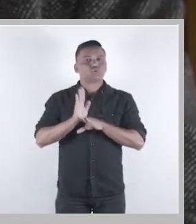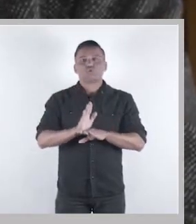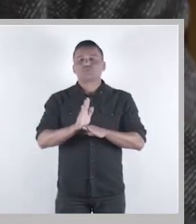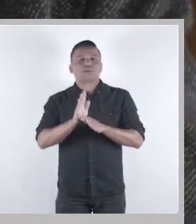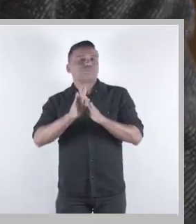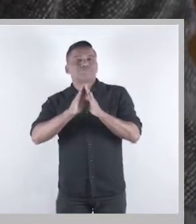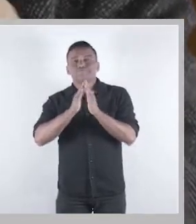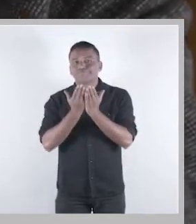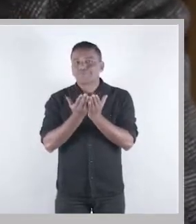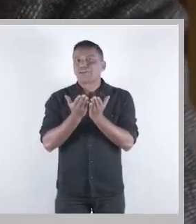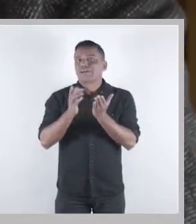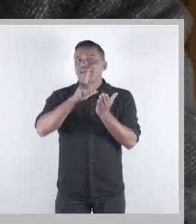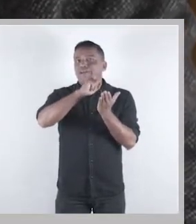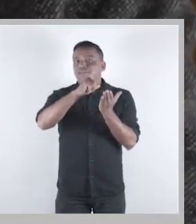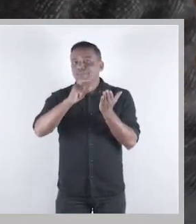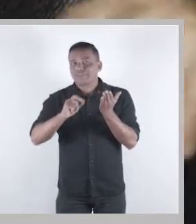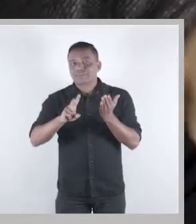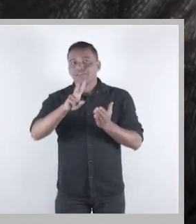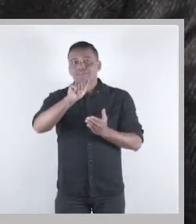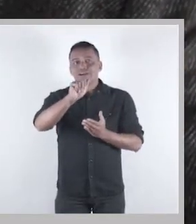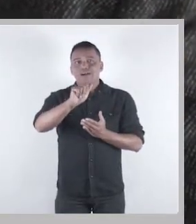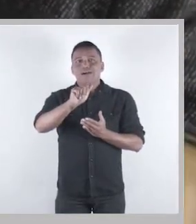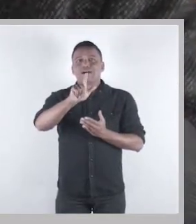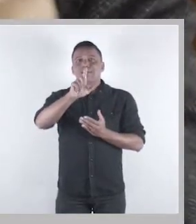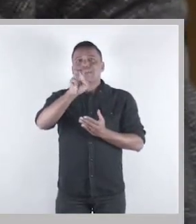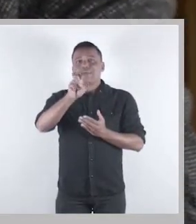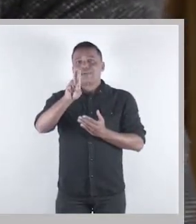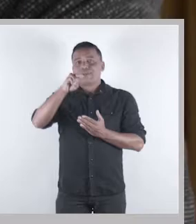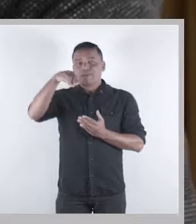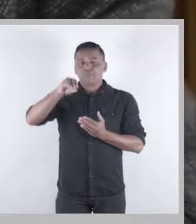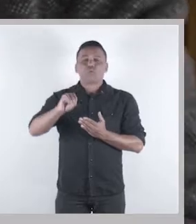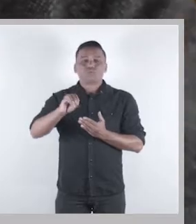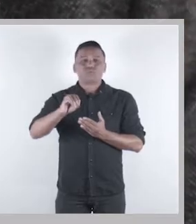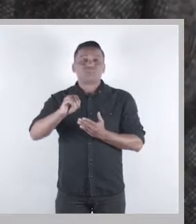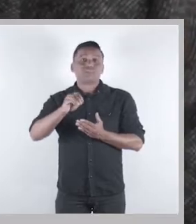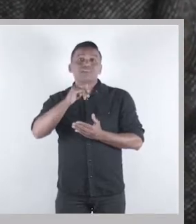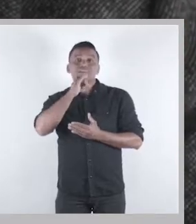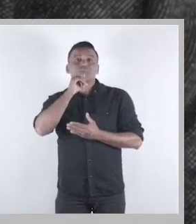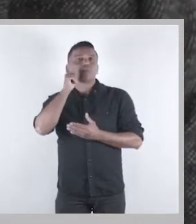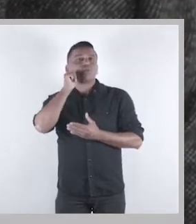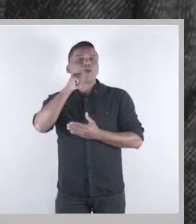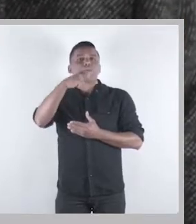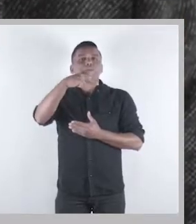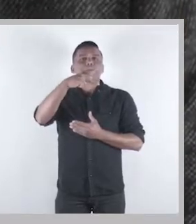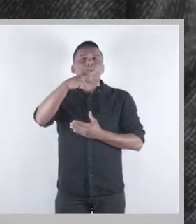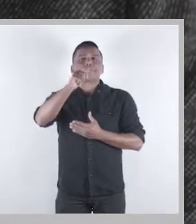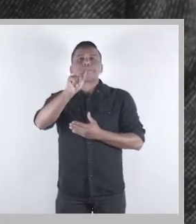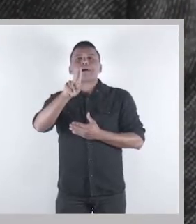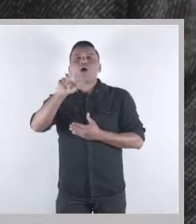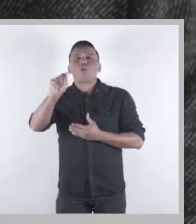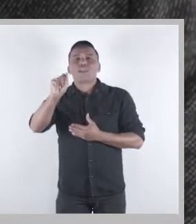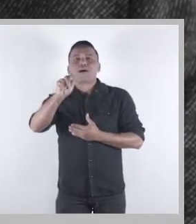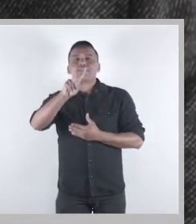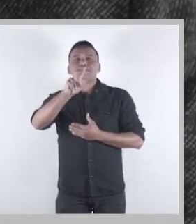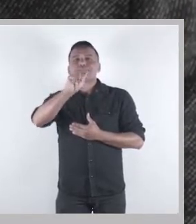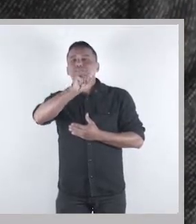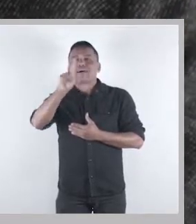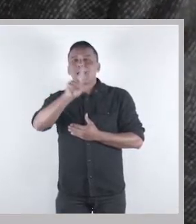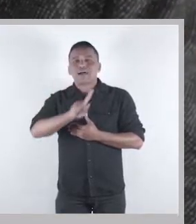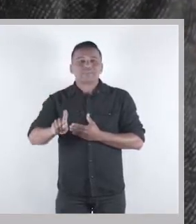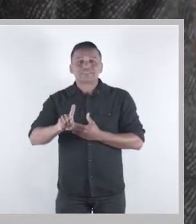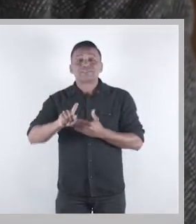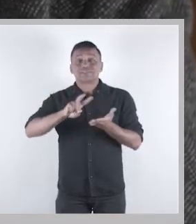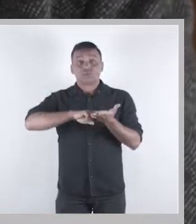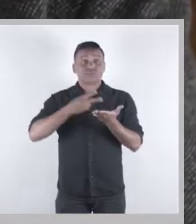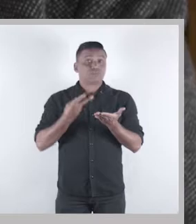saiu esse mês tá Paula Vaz foi mas tem uma coisa da mente em Belo Horizonte tradução da agustiado as tags E aí é é